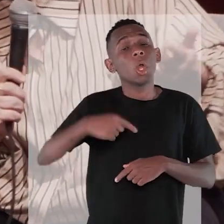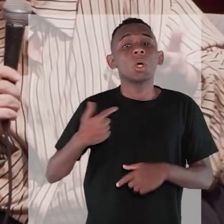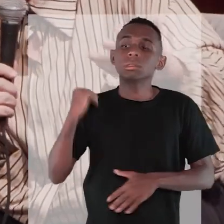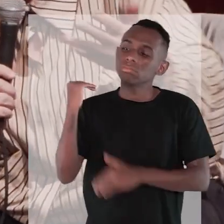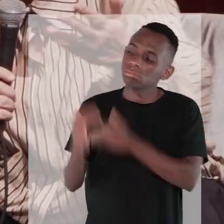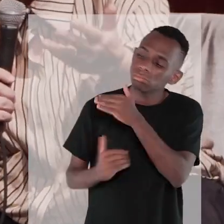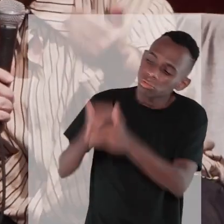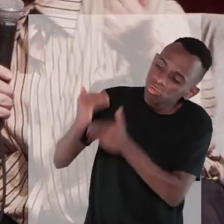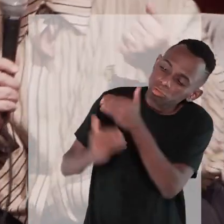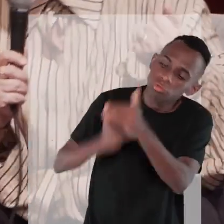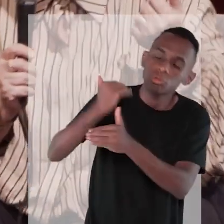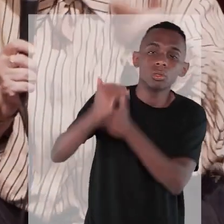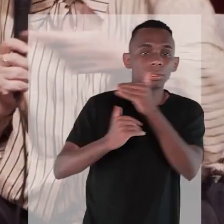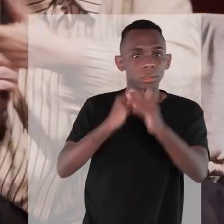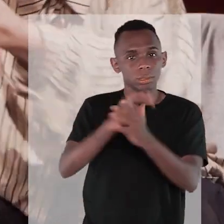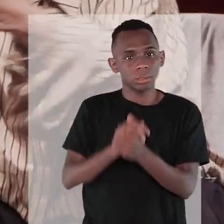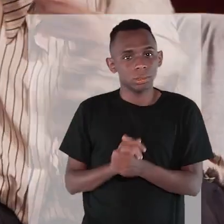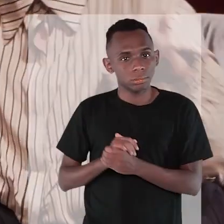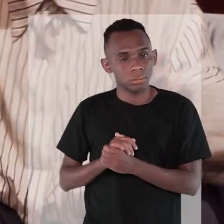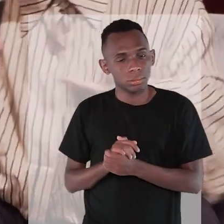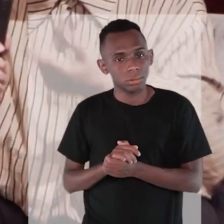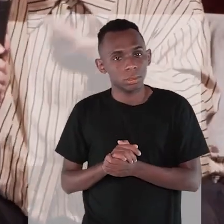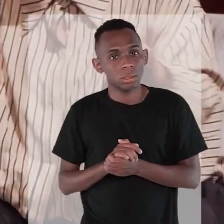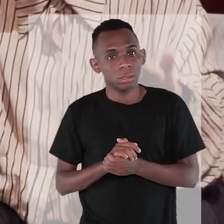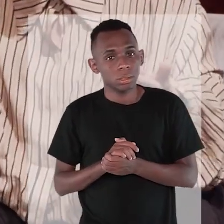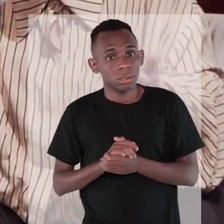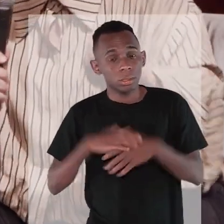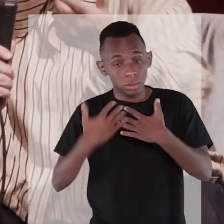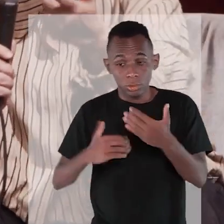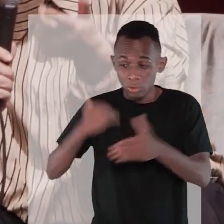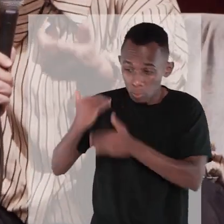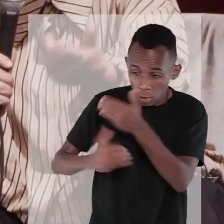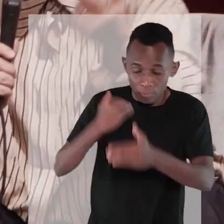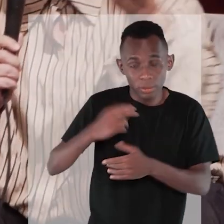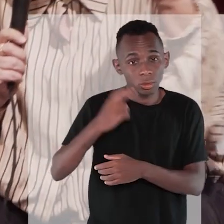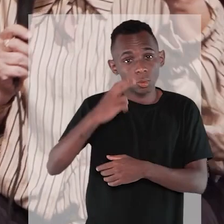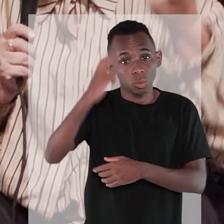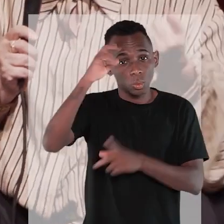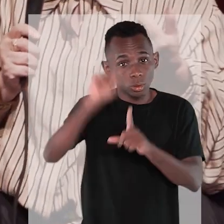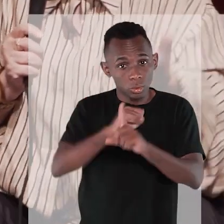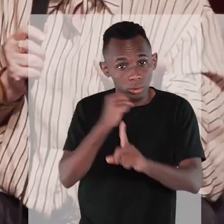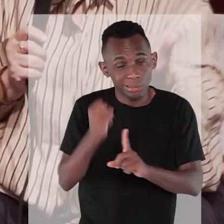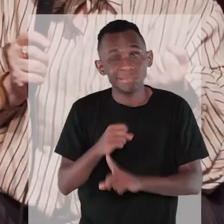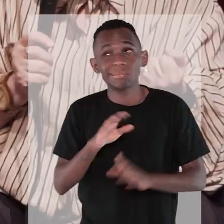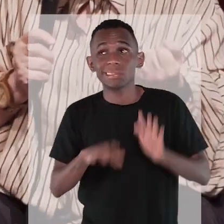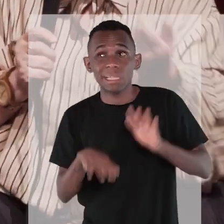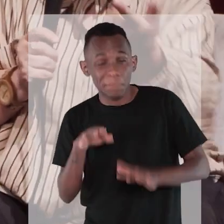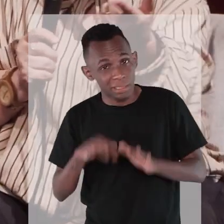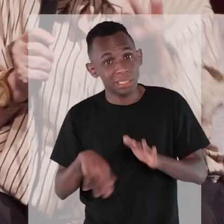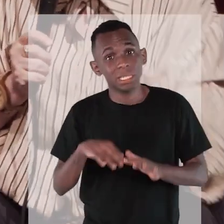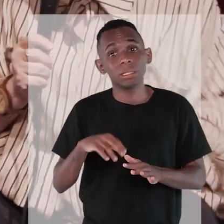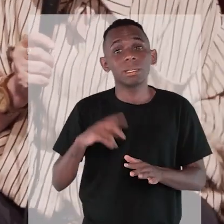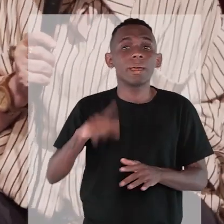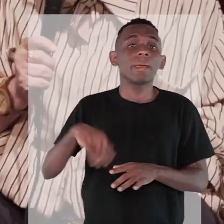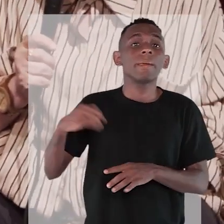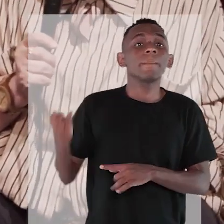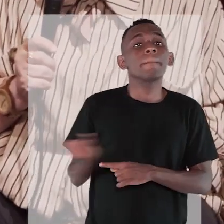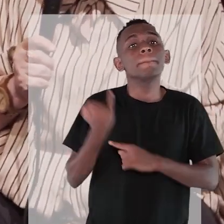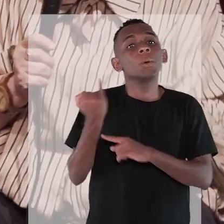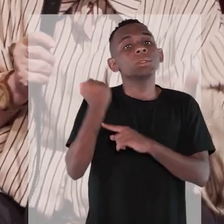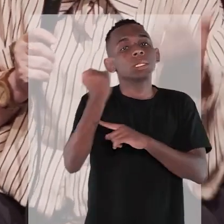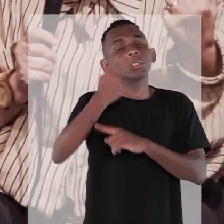construir, né? Mas esse processo, como cultura social, talvez ele é essencial para que a